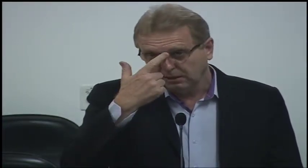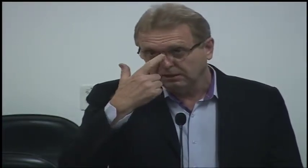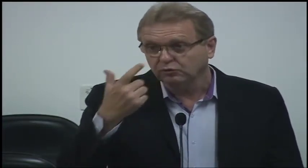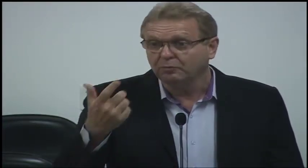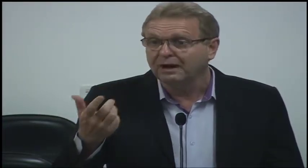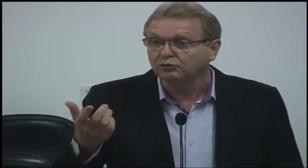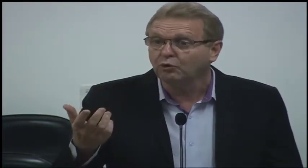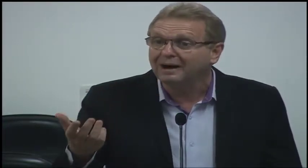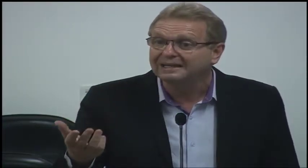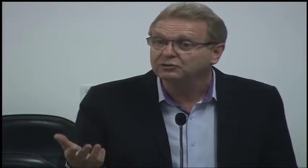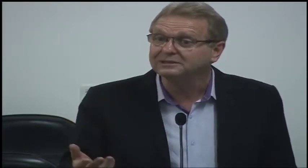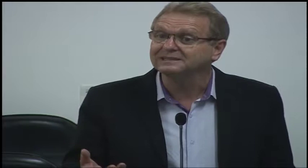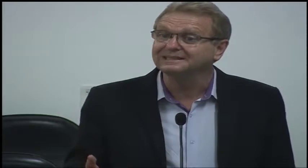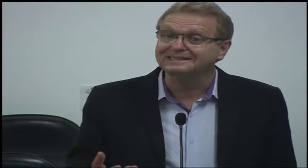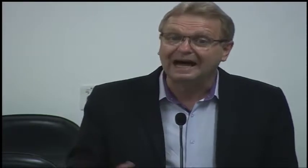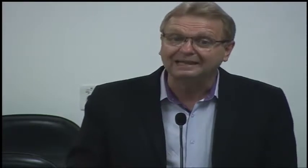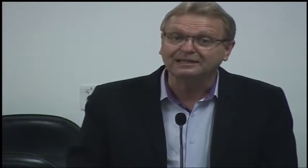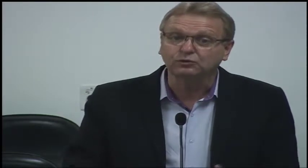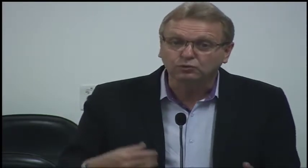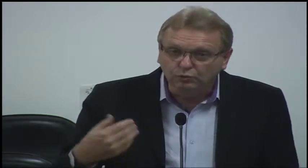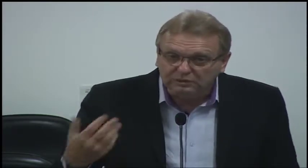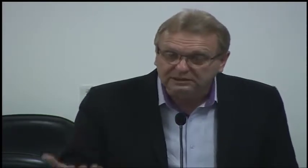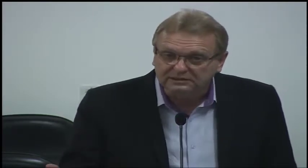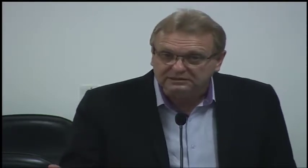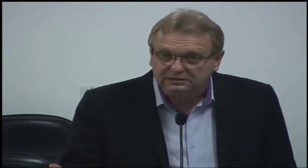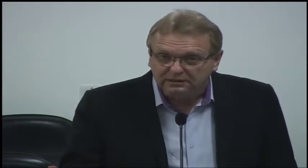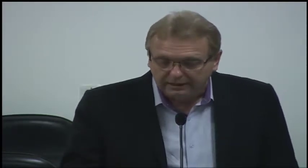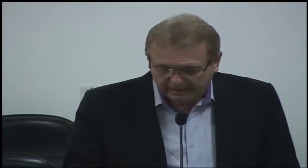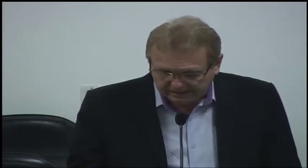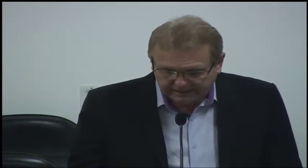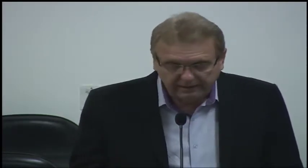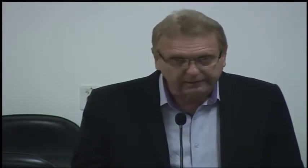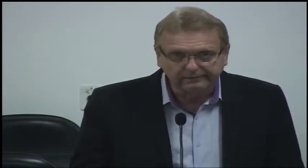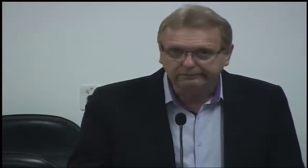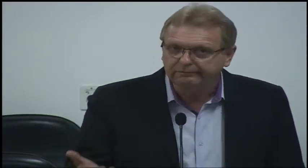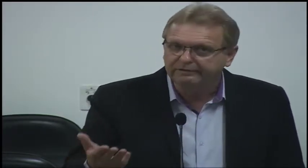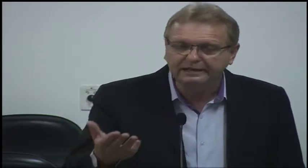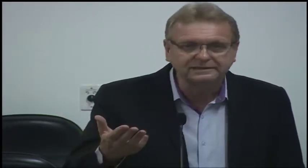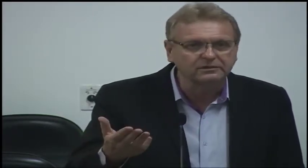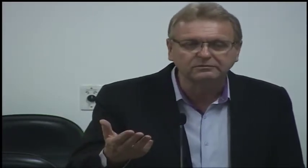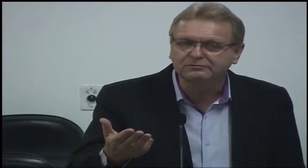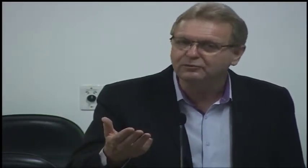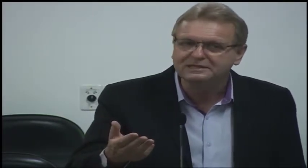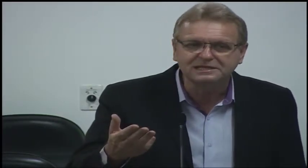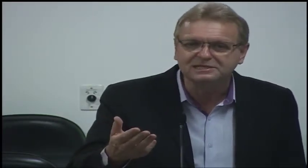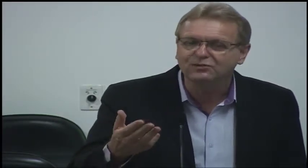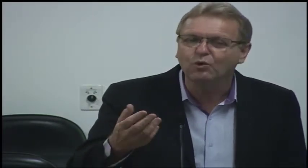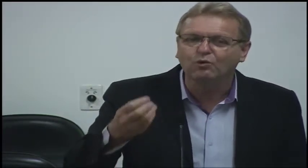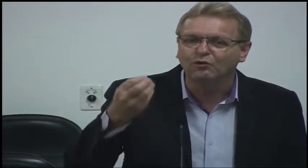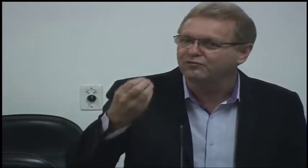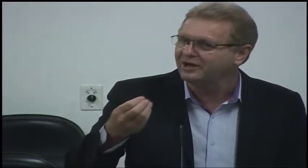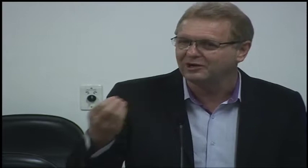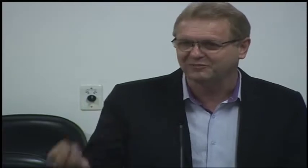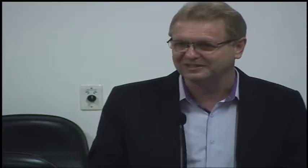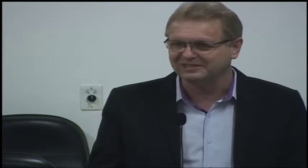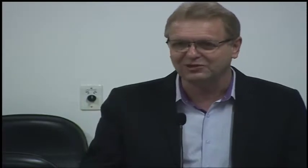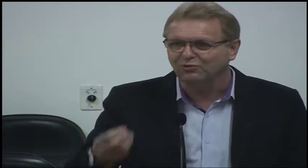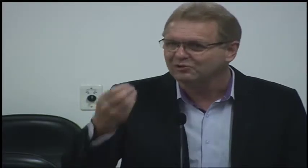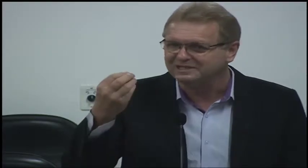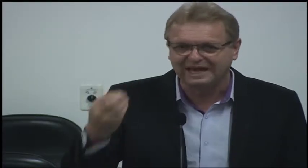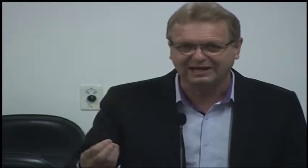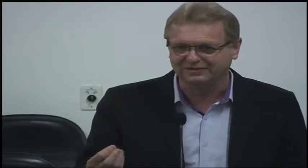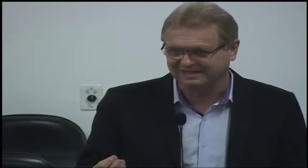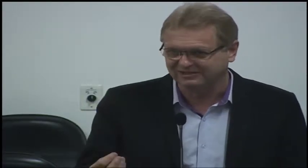e tomar as nossas atitudes, não vai ser, não existe o governo para fazer isso,